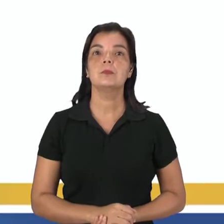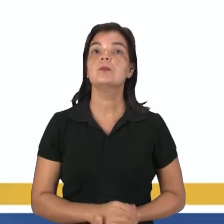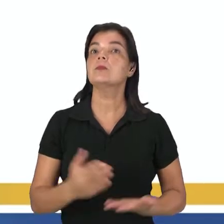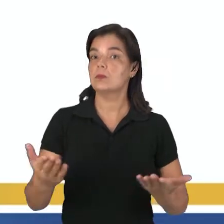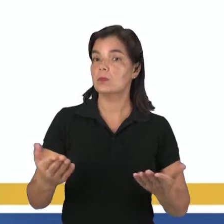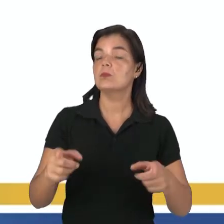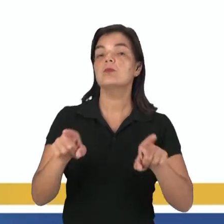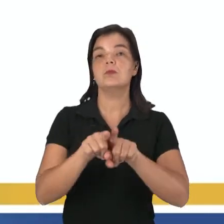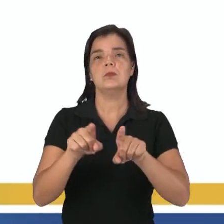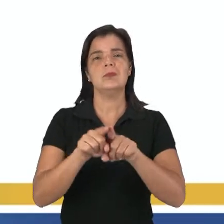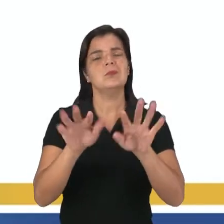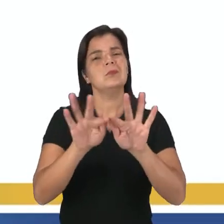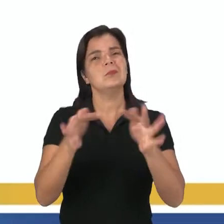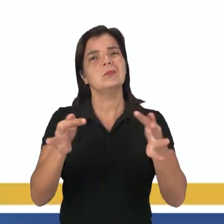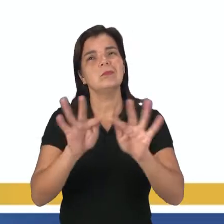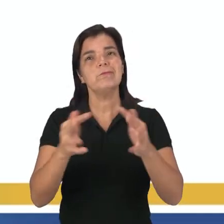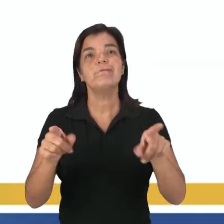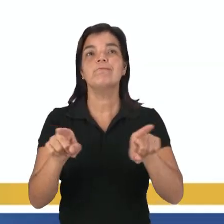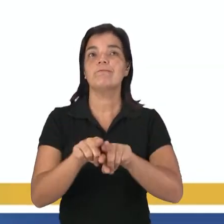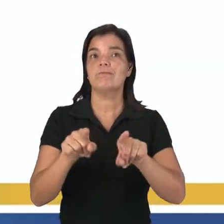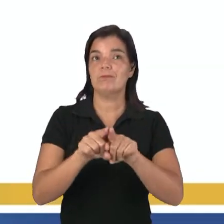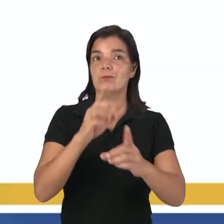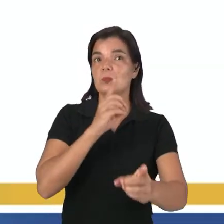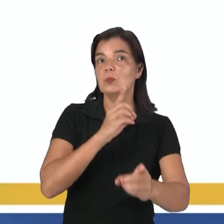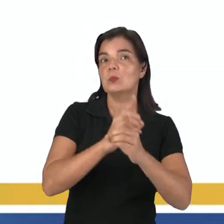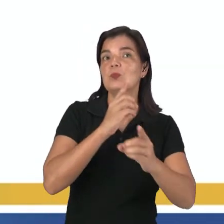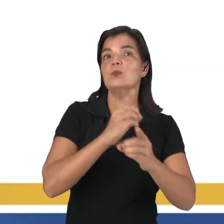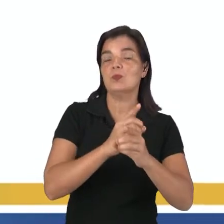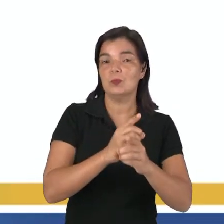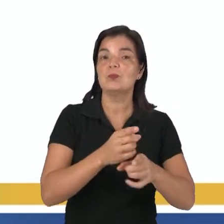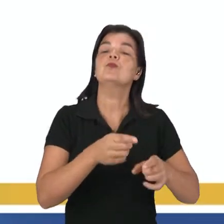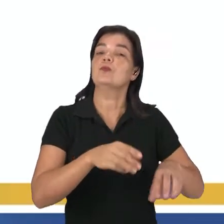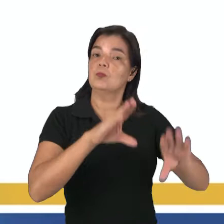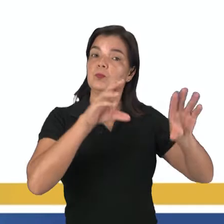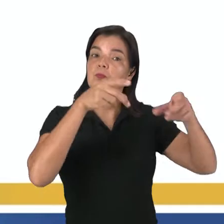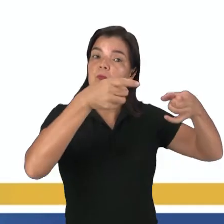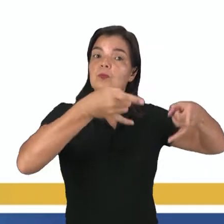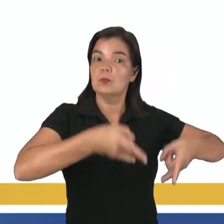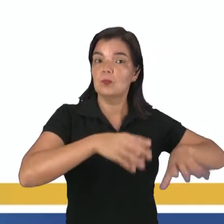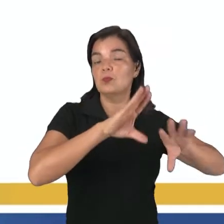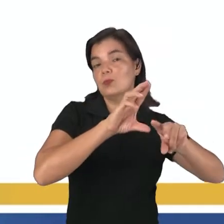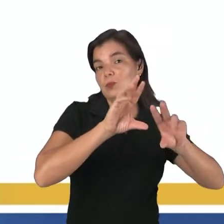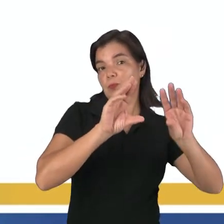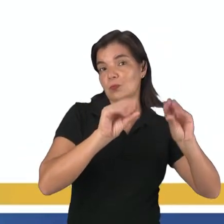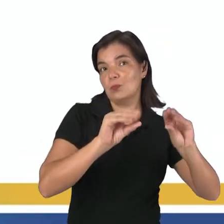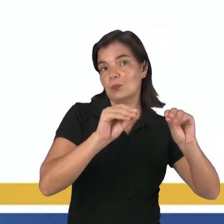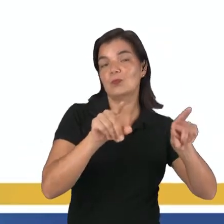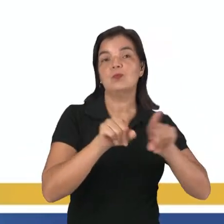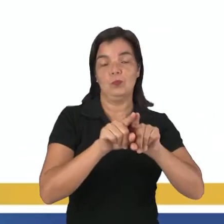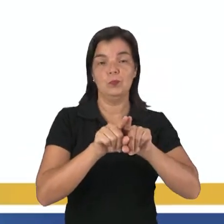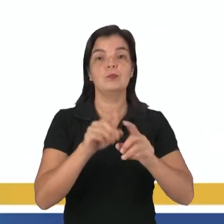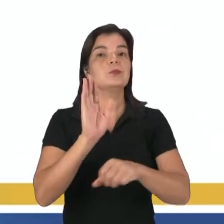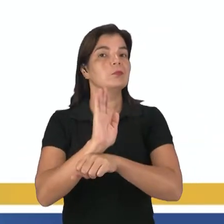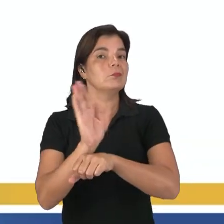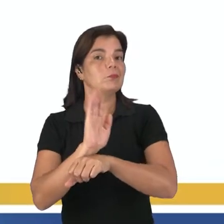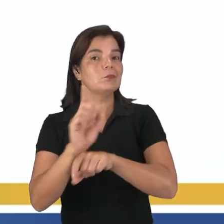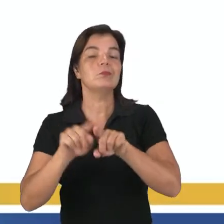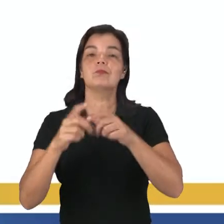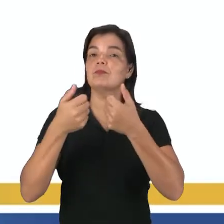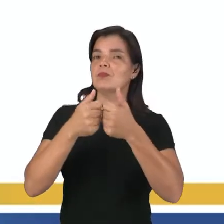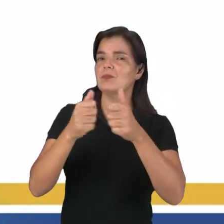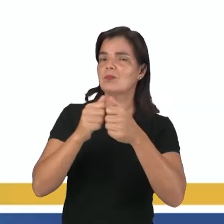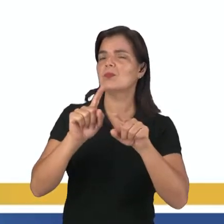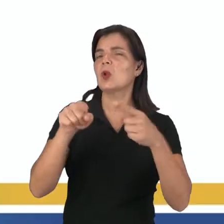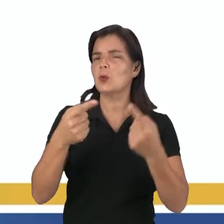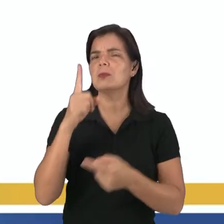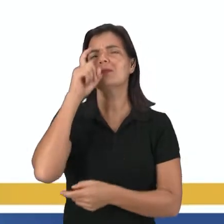algumas dessas situações são simples com a localização de uma poltrona né e um cinema ou em um ônibus já